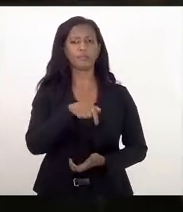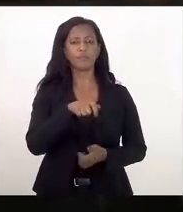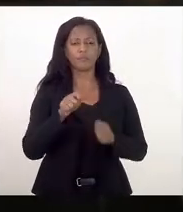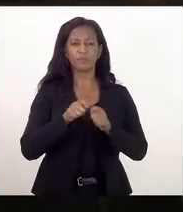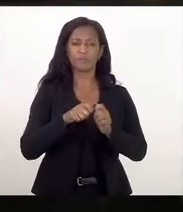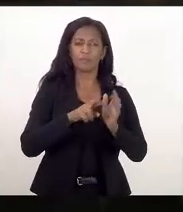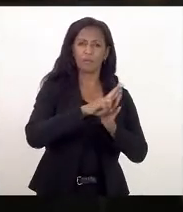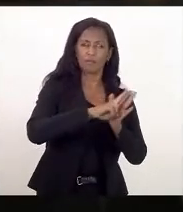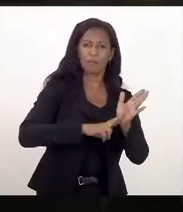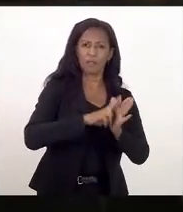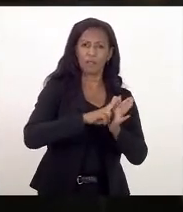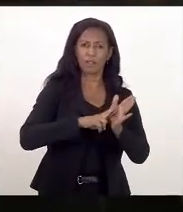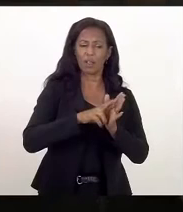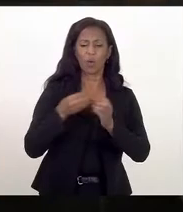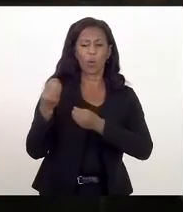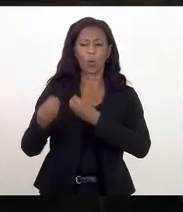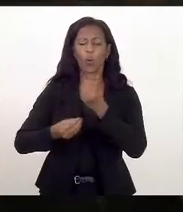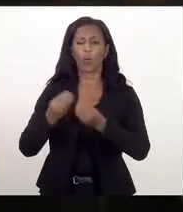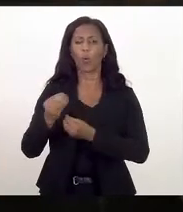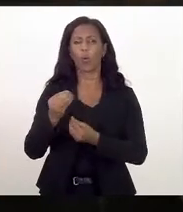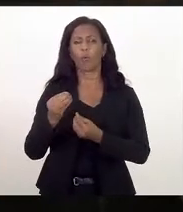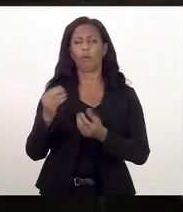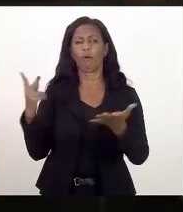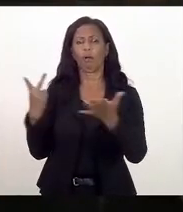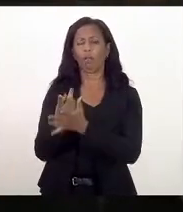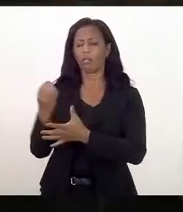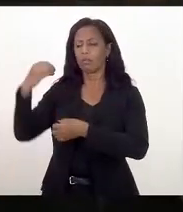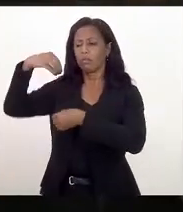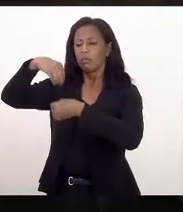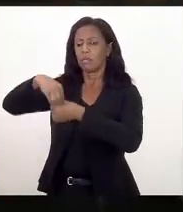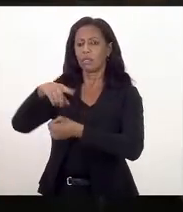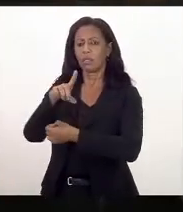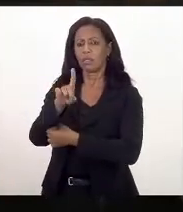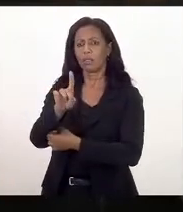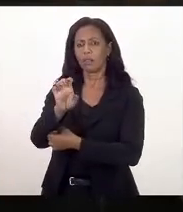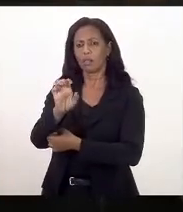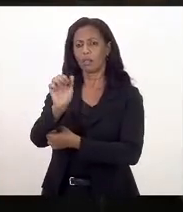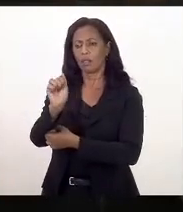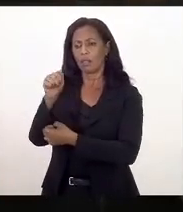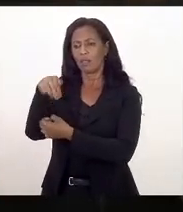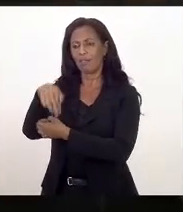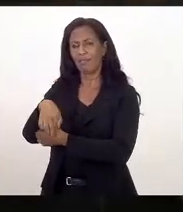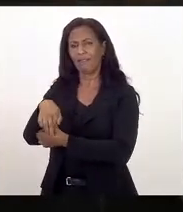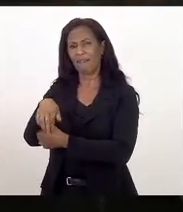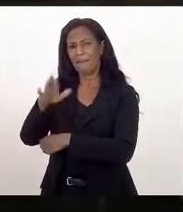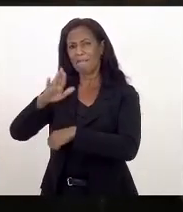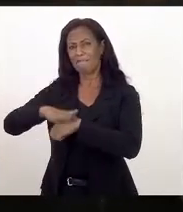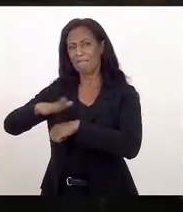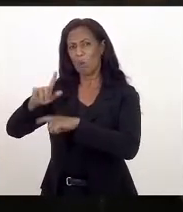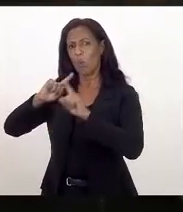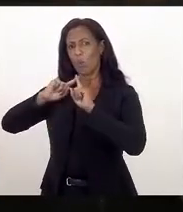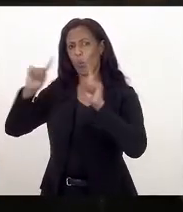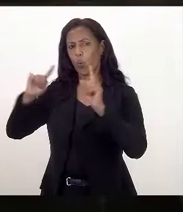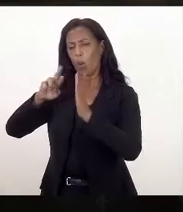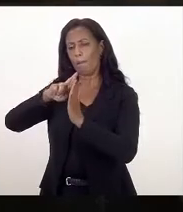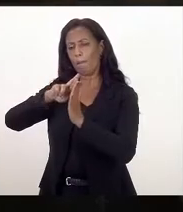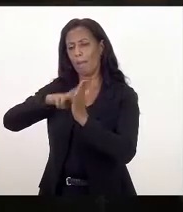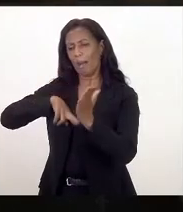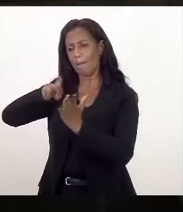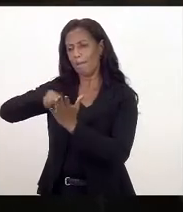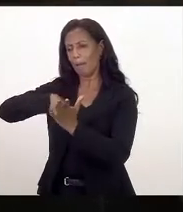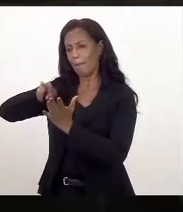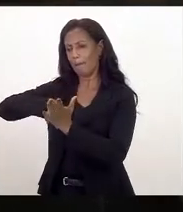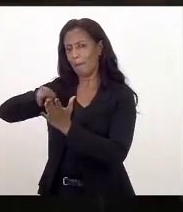relatório sobre o atendimento das DEANs, onde é acolhido mais de 40 relatos de atendimentos e